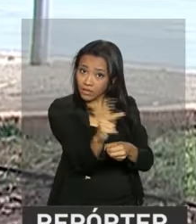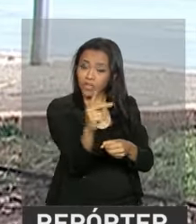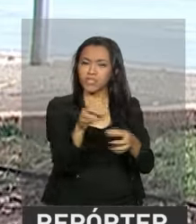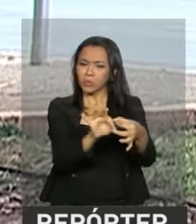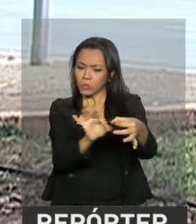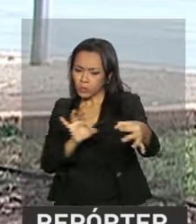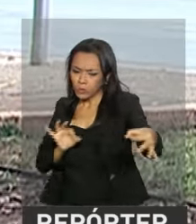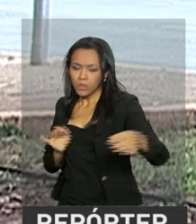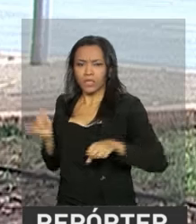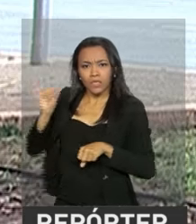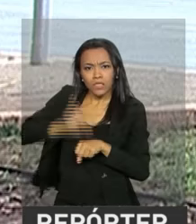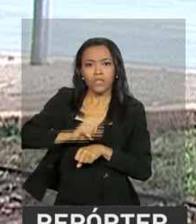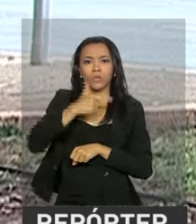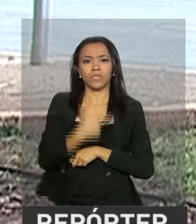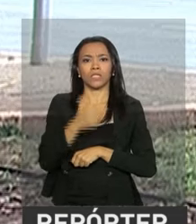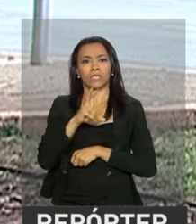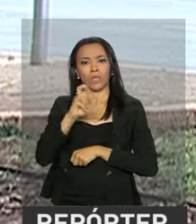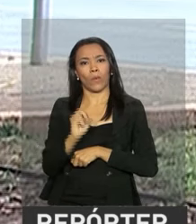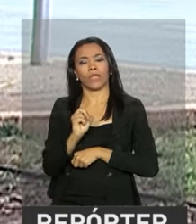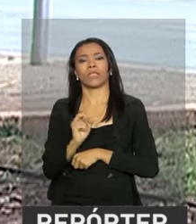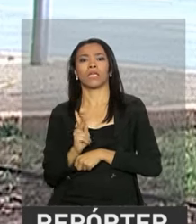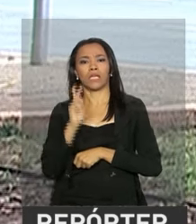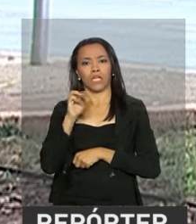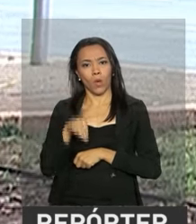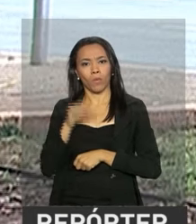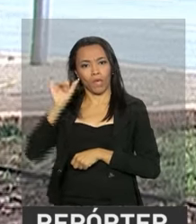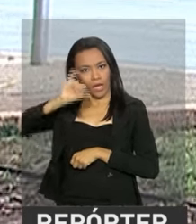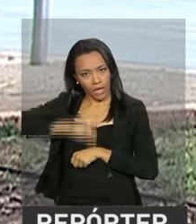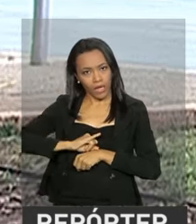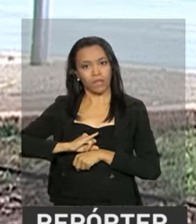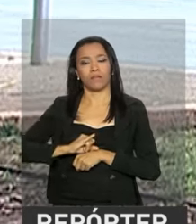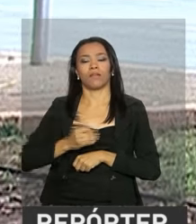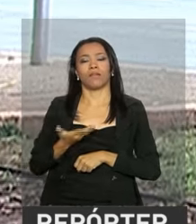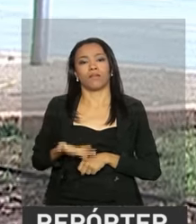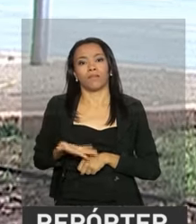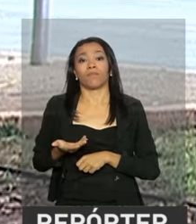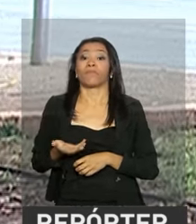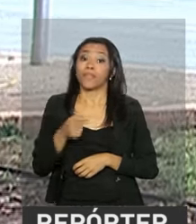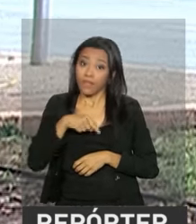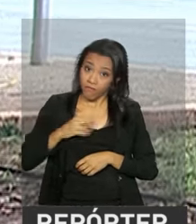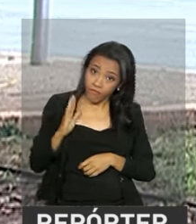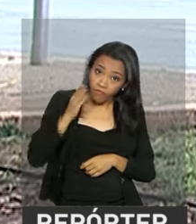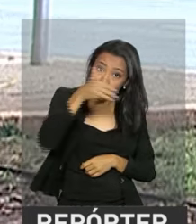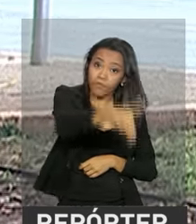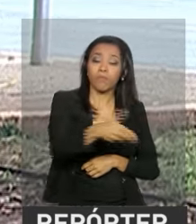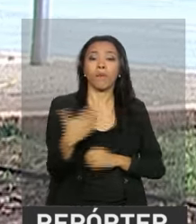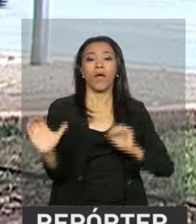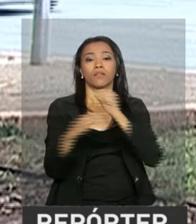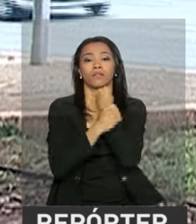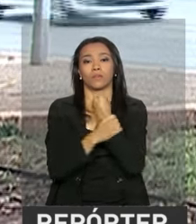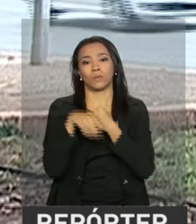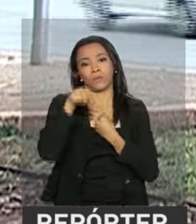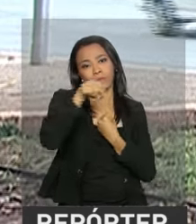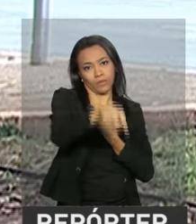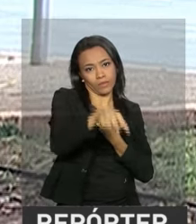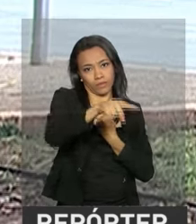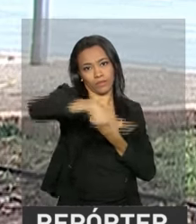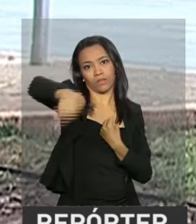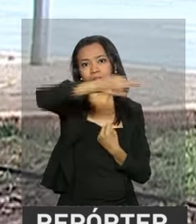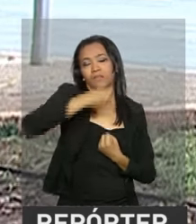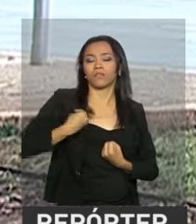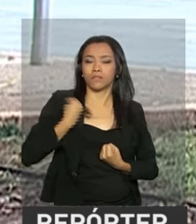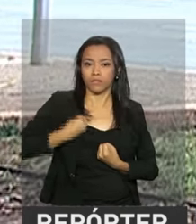250 quilômetros da capital campo grande também vão atuar então pra garantir a ordem pública ea integridade de pessoas